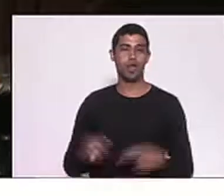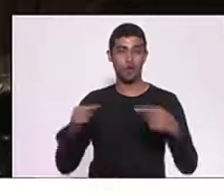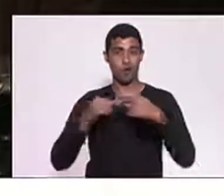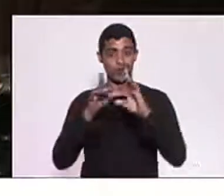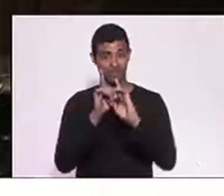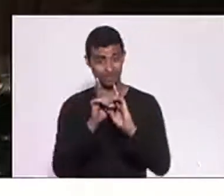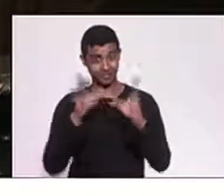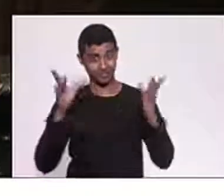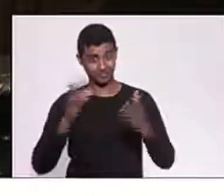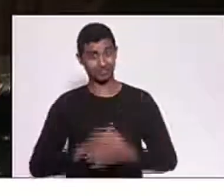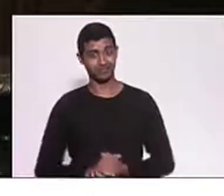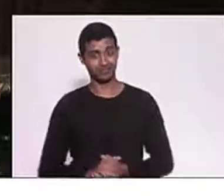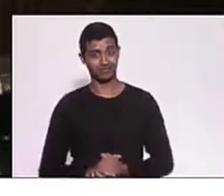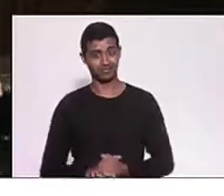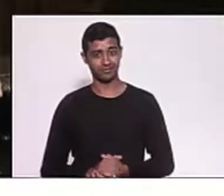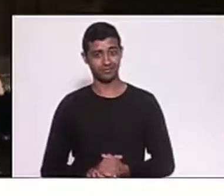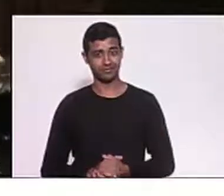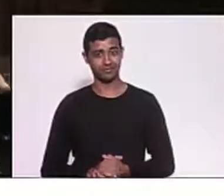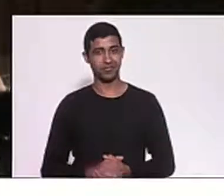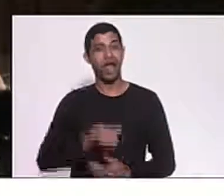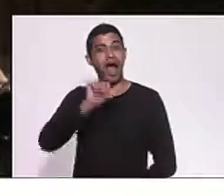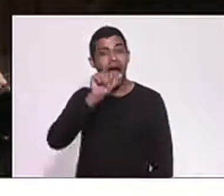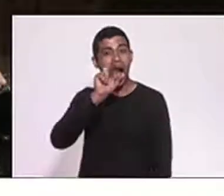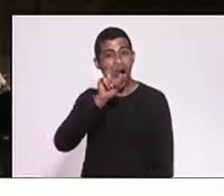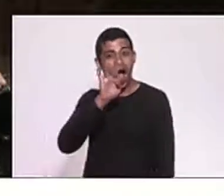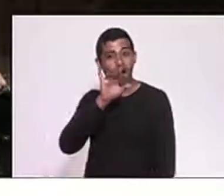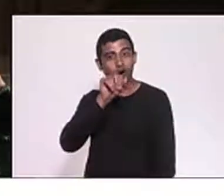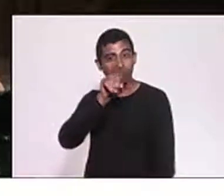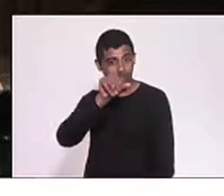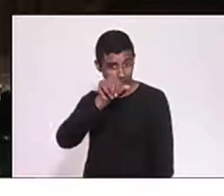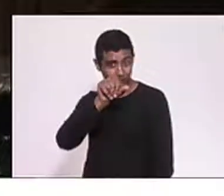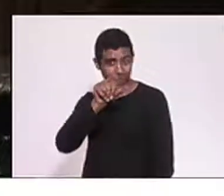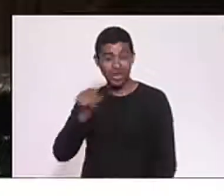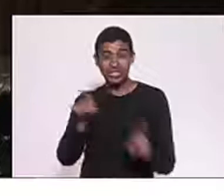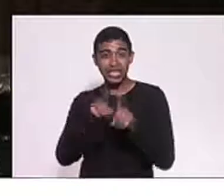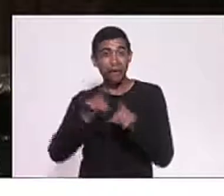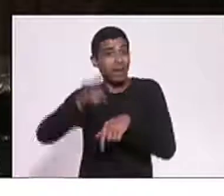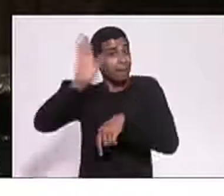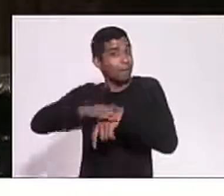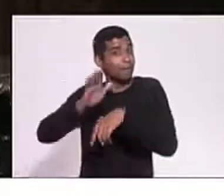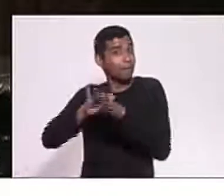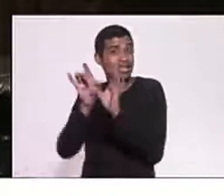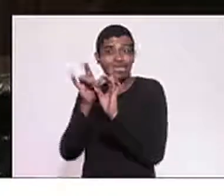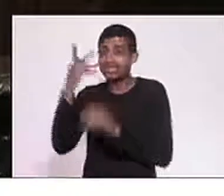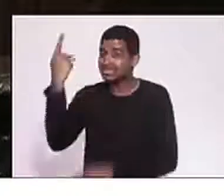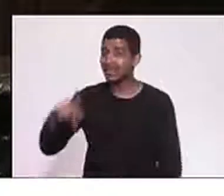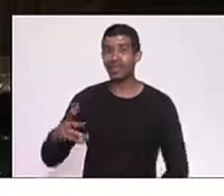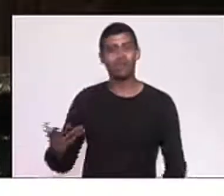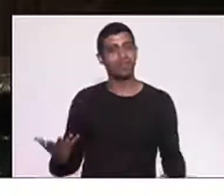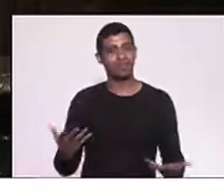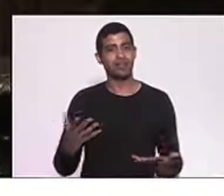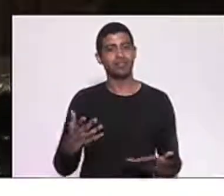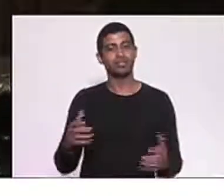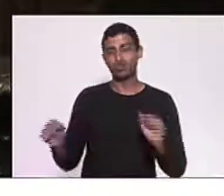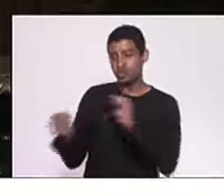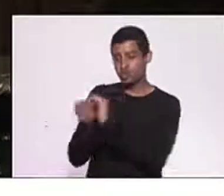democrática, altiva e independente